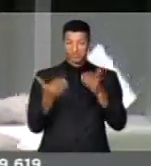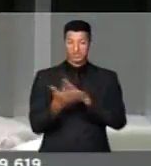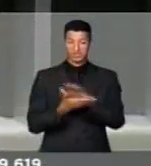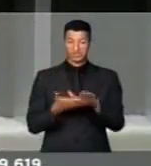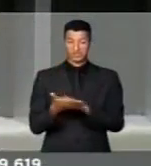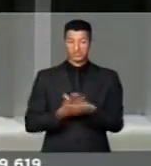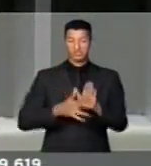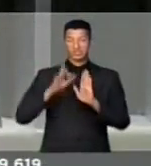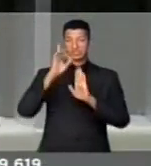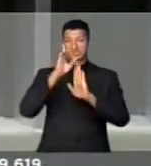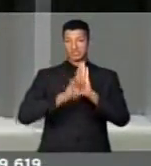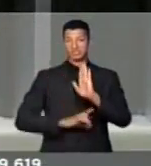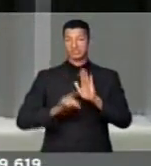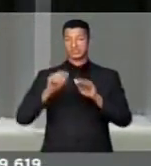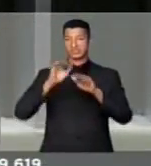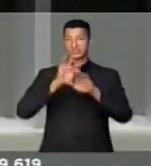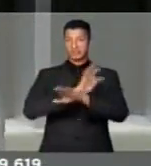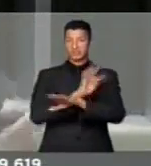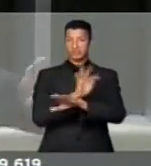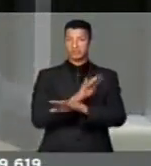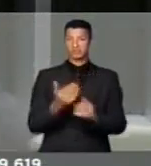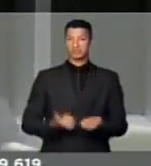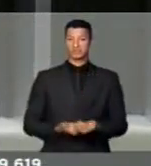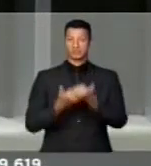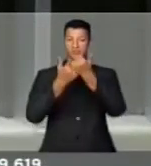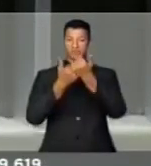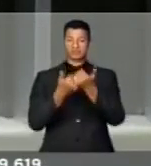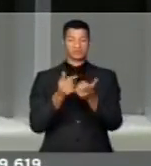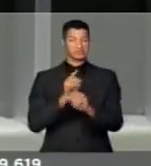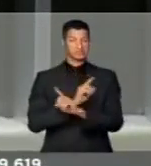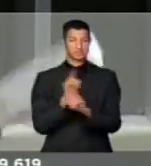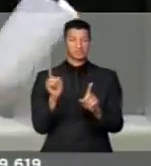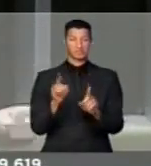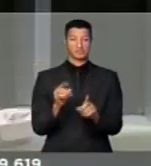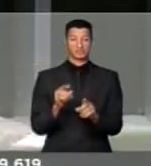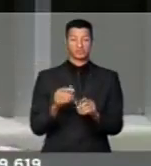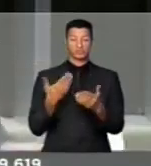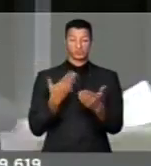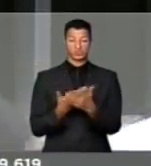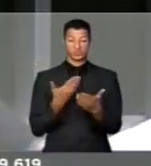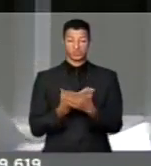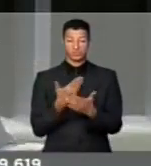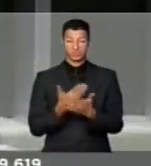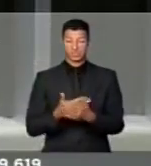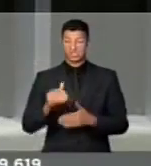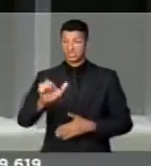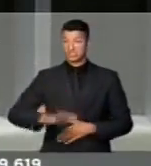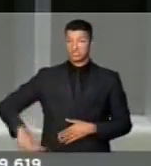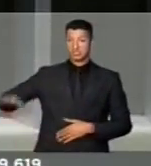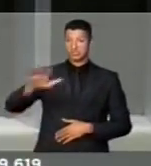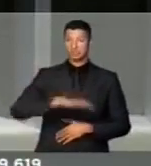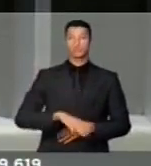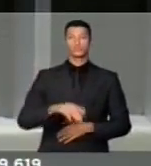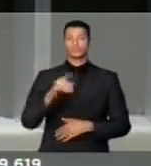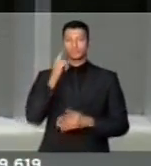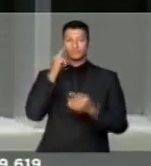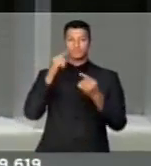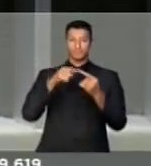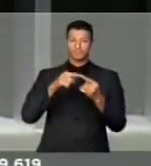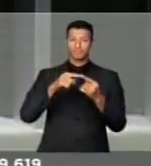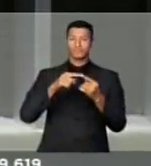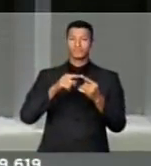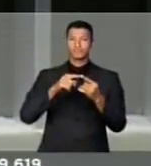uma declaração formal de apoio a essa medida. Os estudantes como um todo são a favor